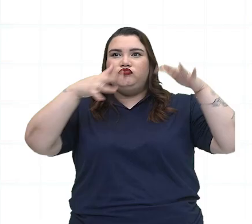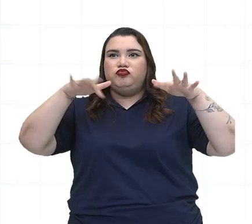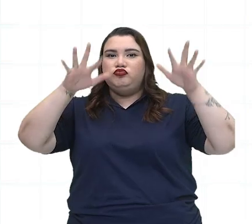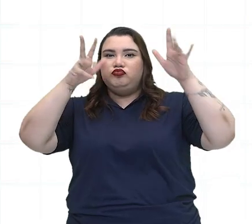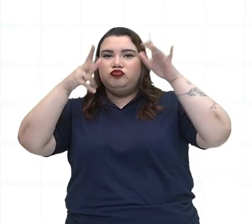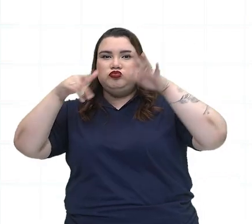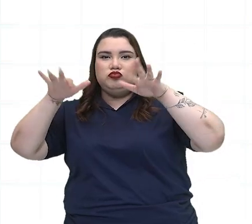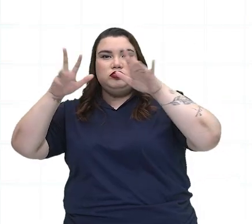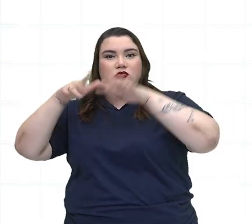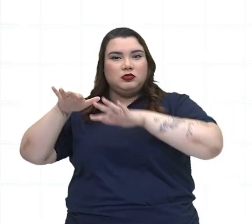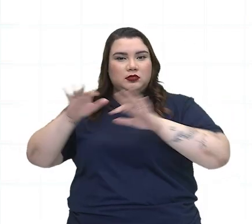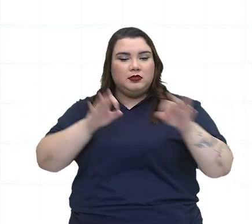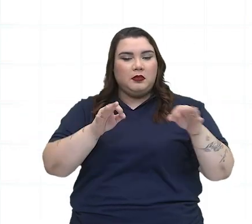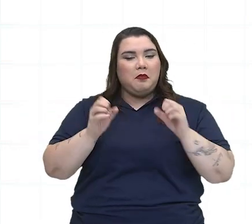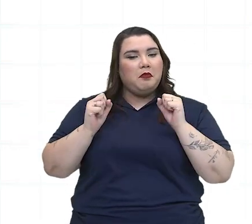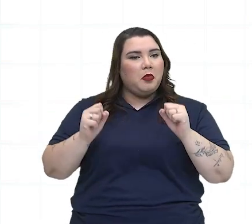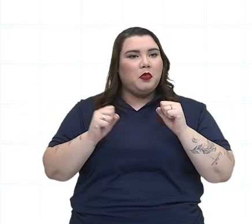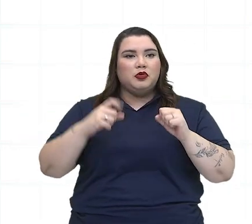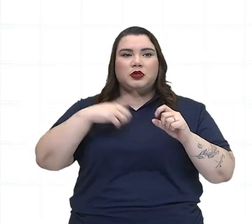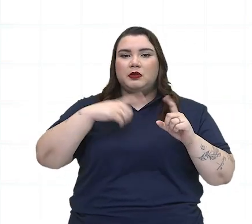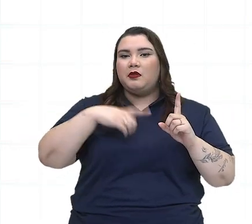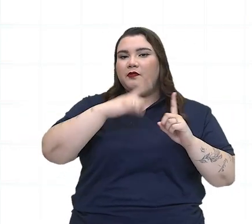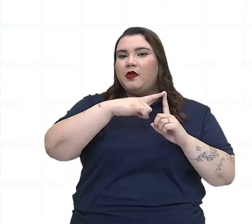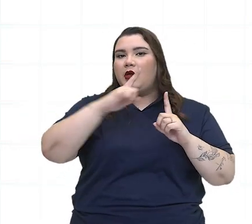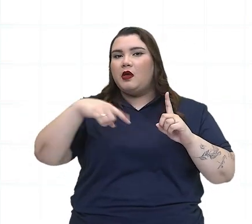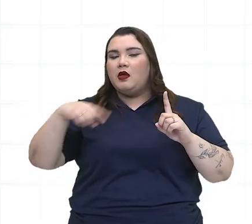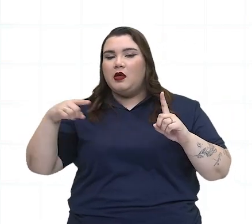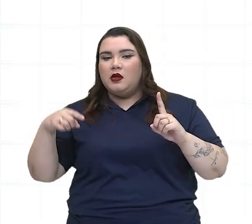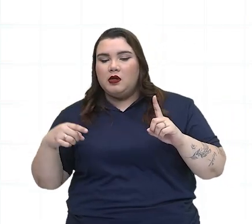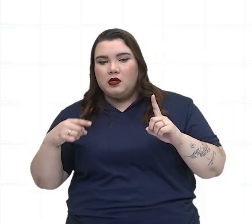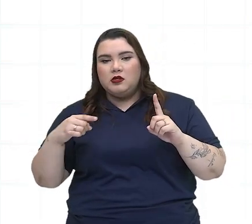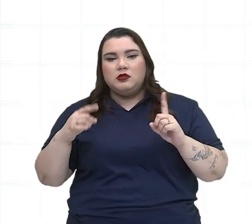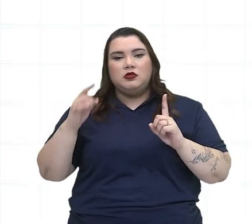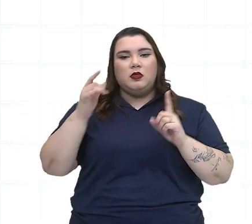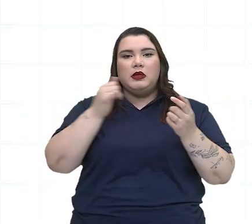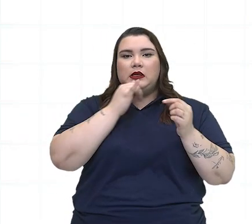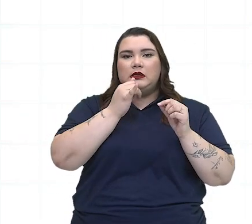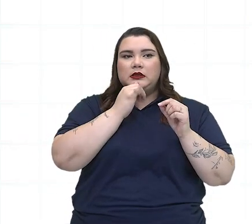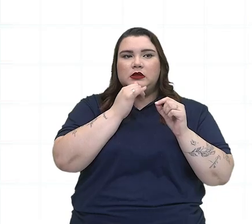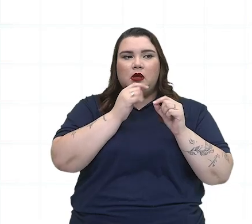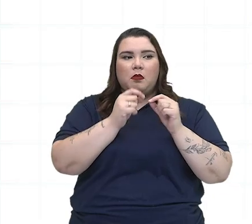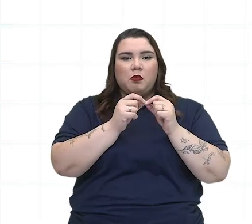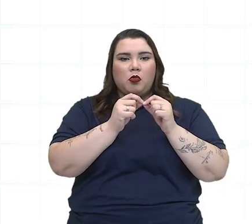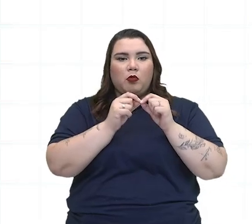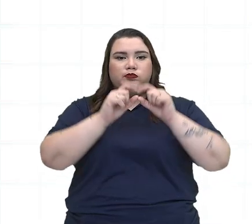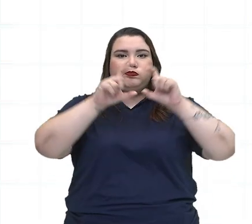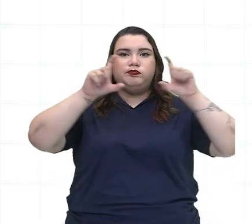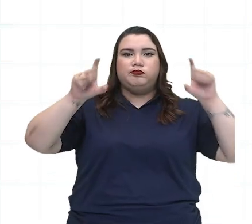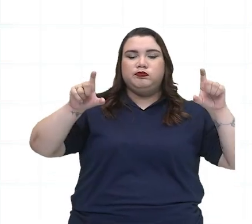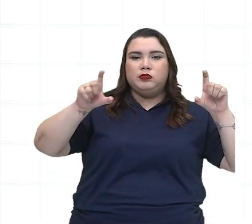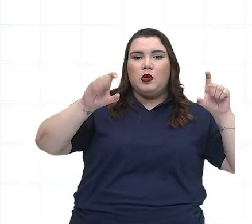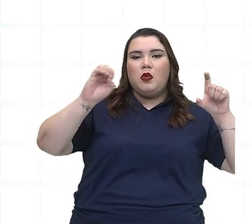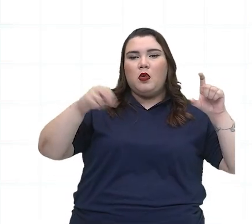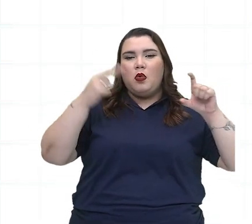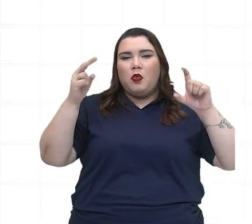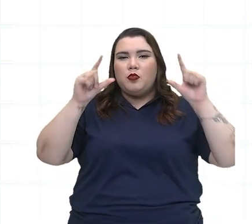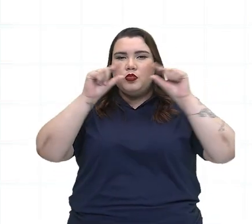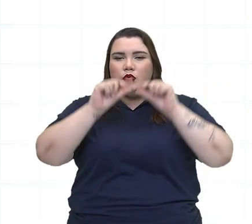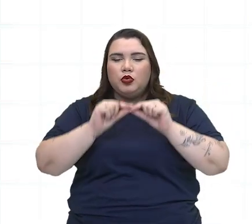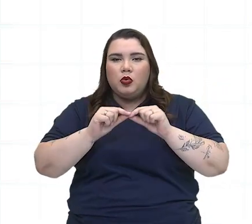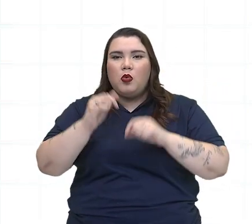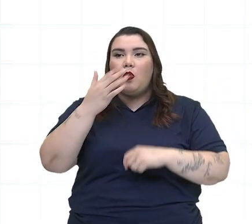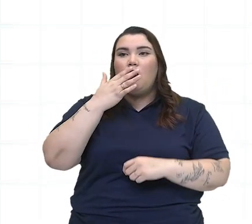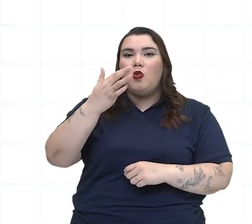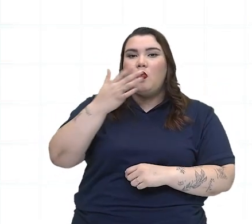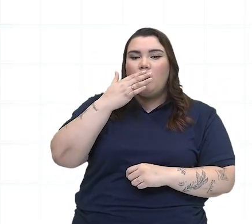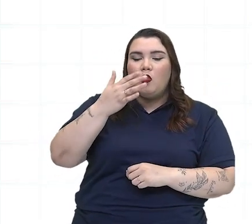elas podem variar de direção, tamanho, espessura e cor. Vocês estão vendo aí várias linhas